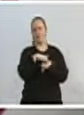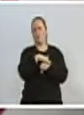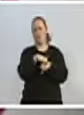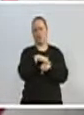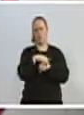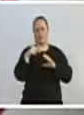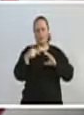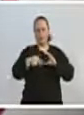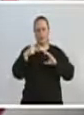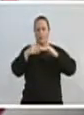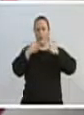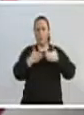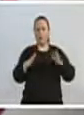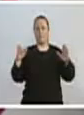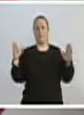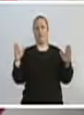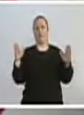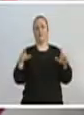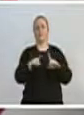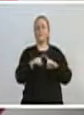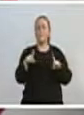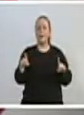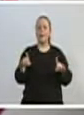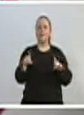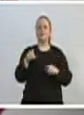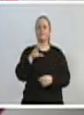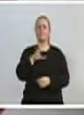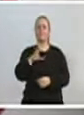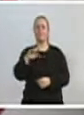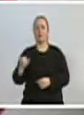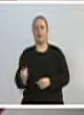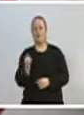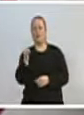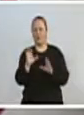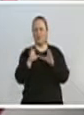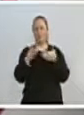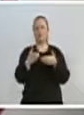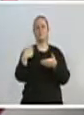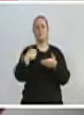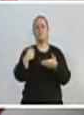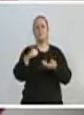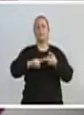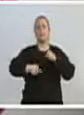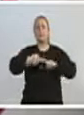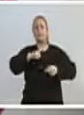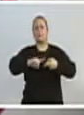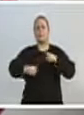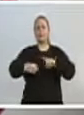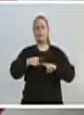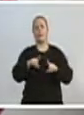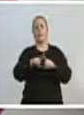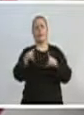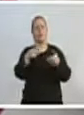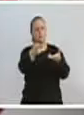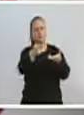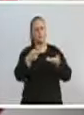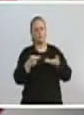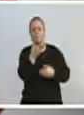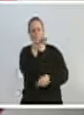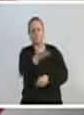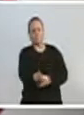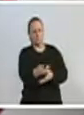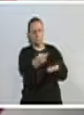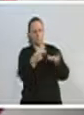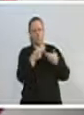câmara é aberta, mas a CCJ tem a sua obrigação constitucional de debater o projeto de forma adequada, mas fico com o convite para a vossa excelência acompanhar a